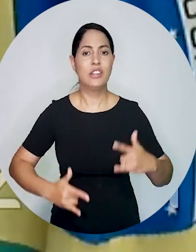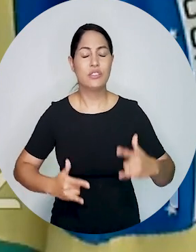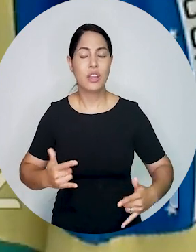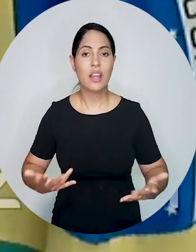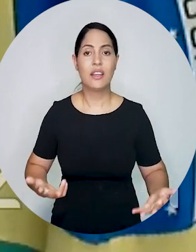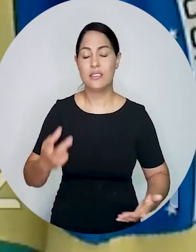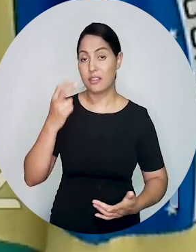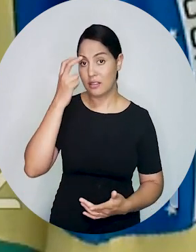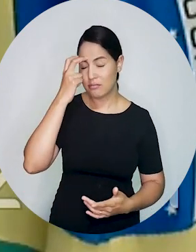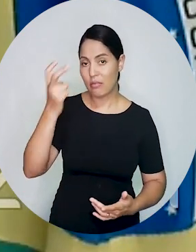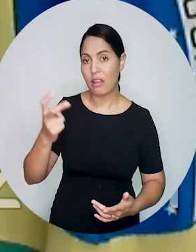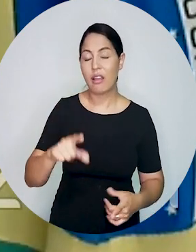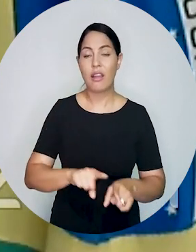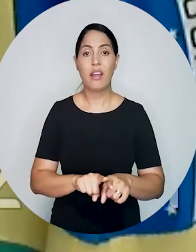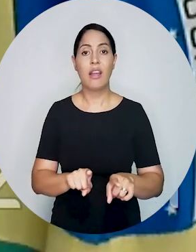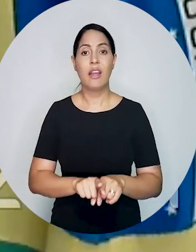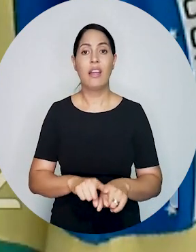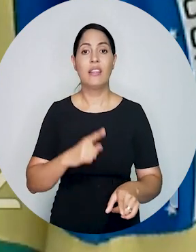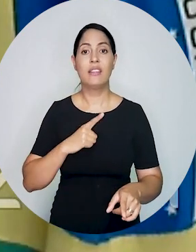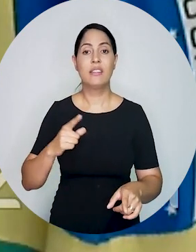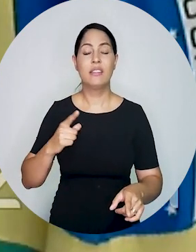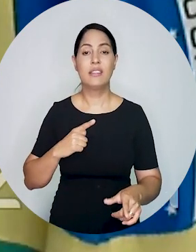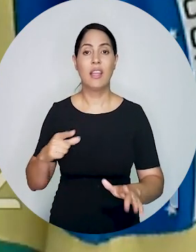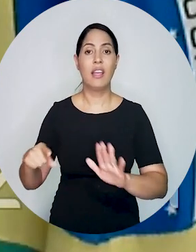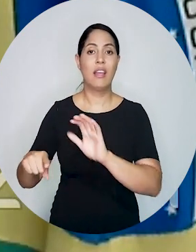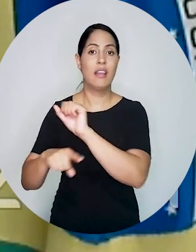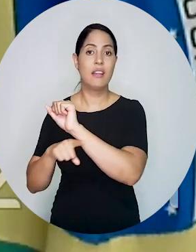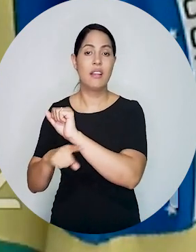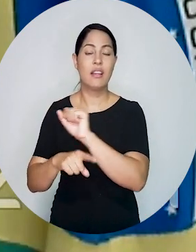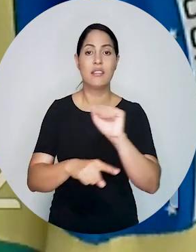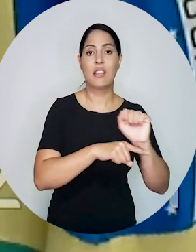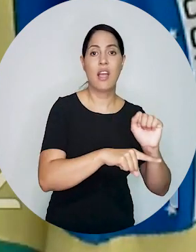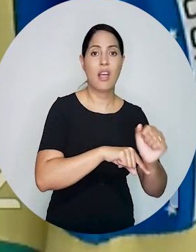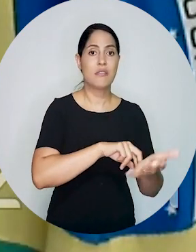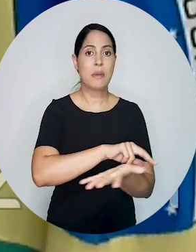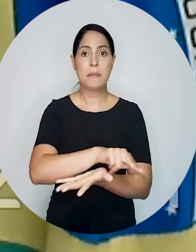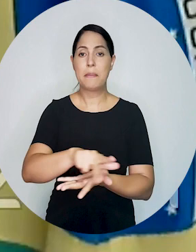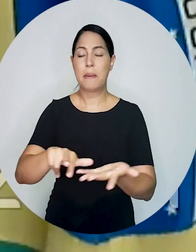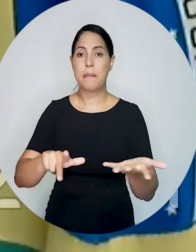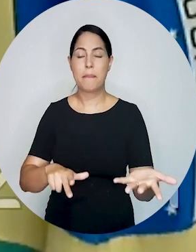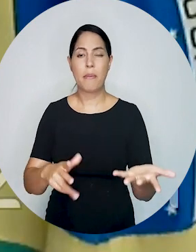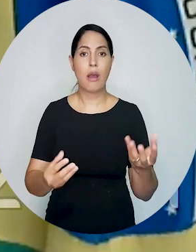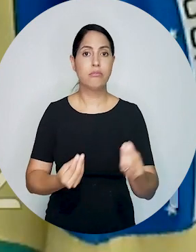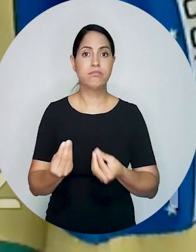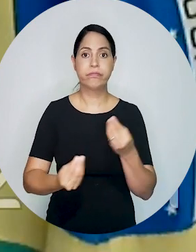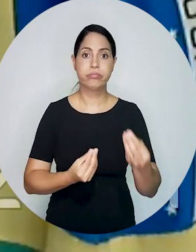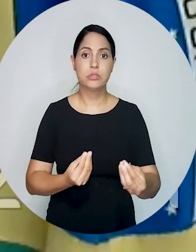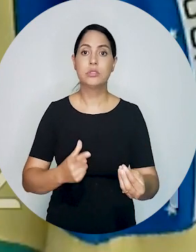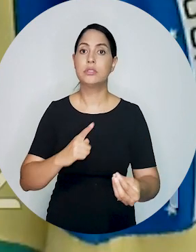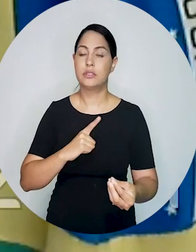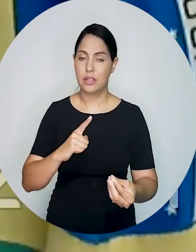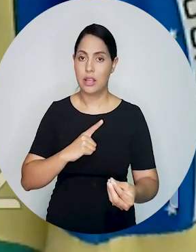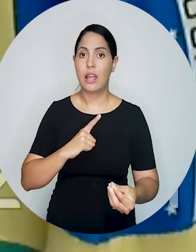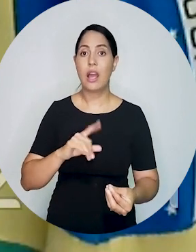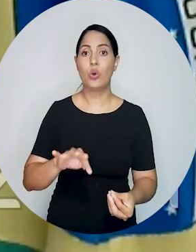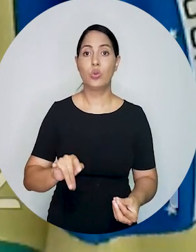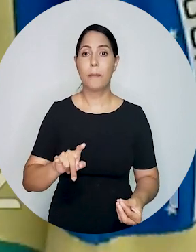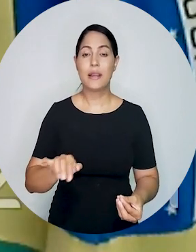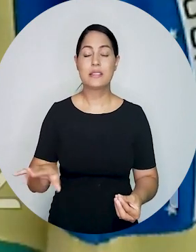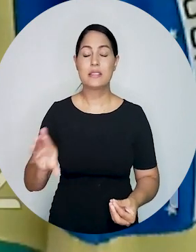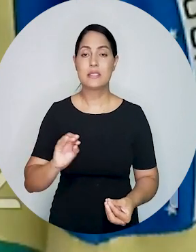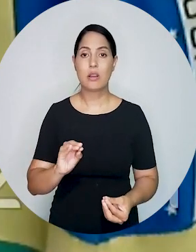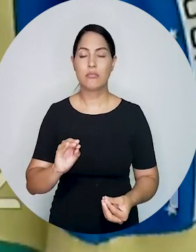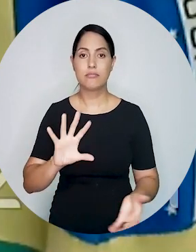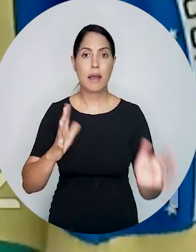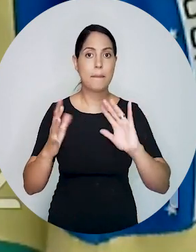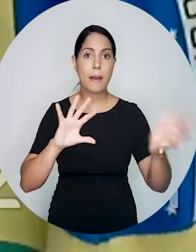das coisas, inteligência artificial, algoritmo para cá e para lá, automação, tudo isso tem